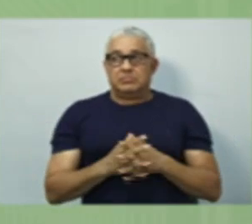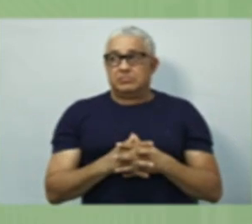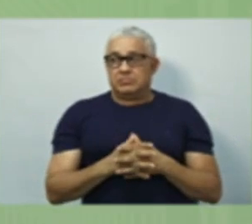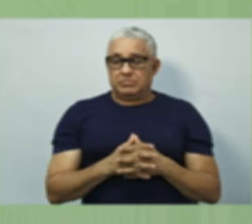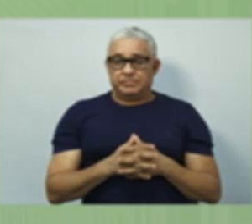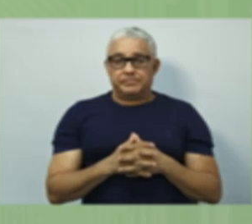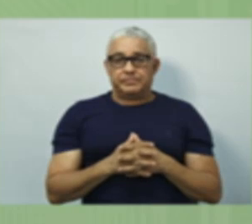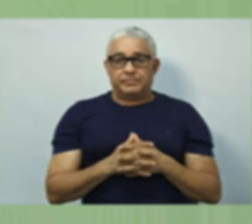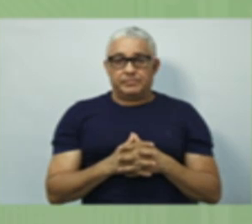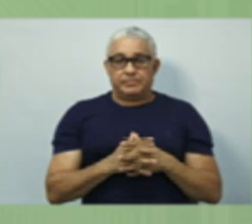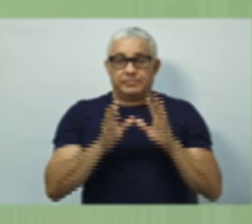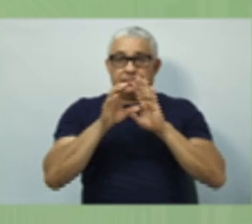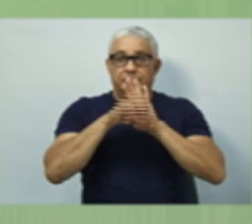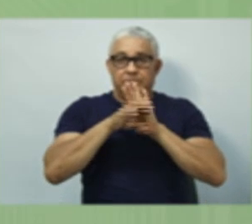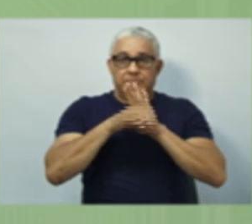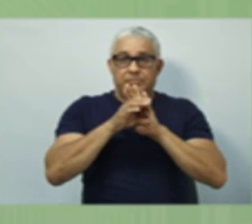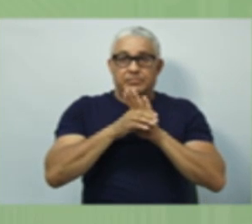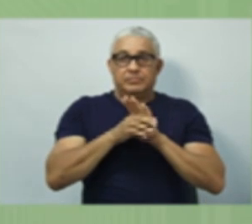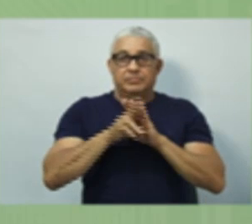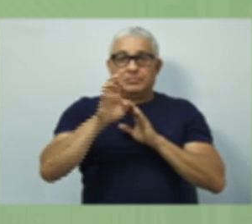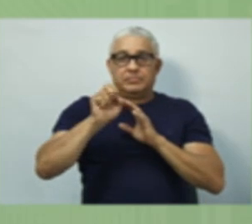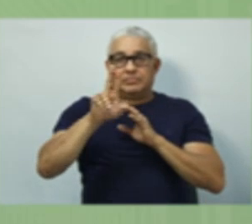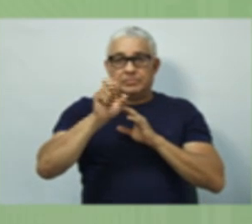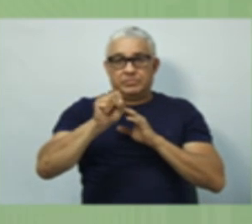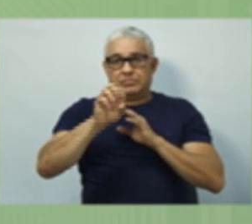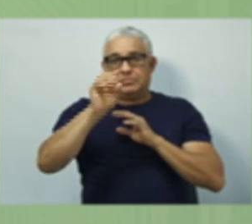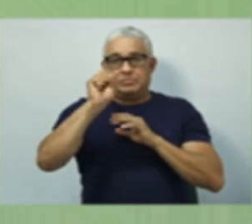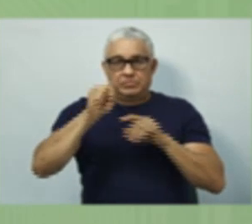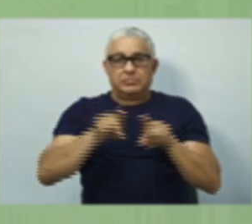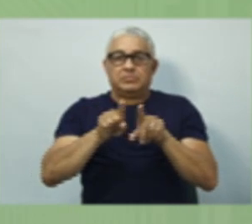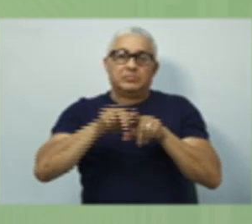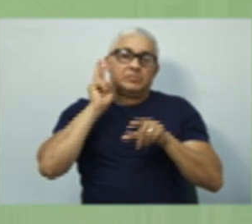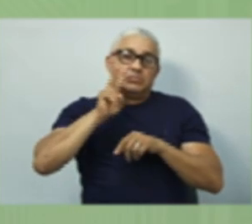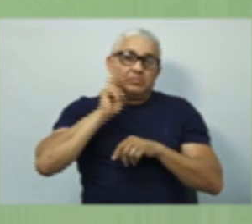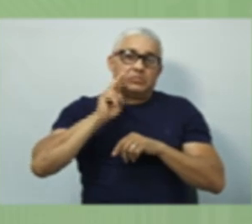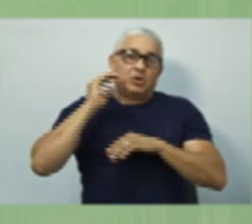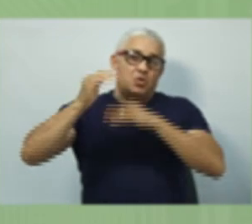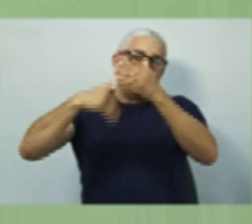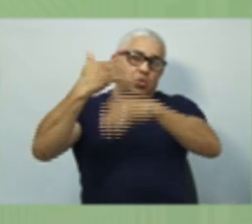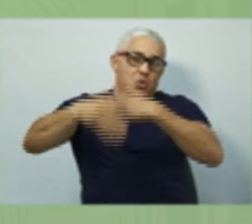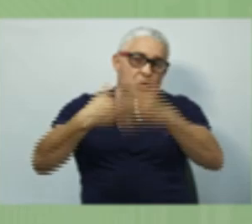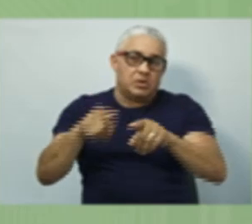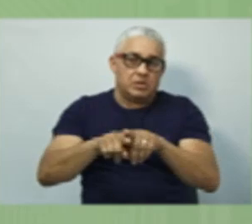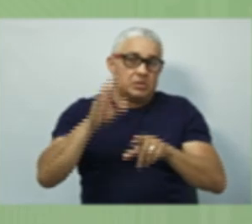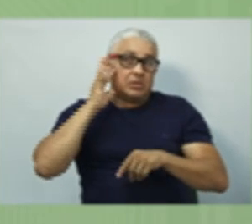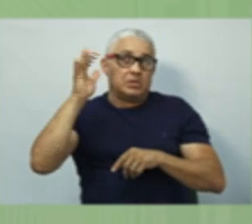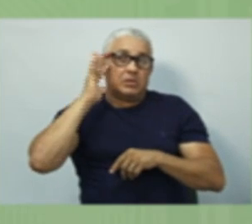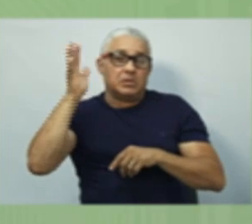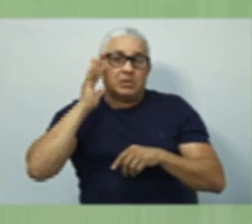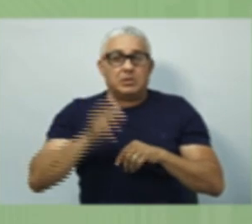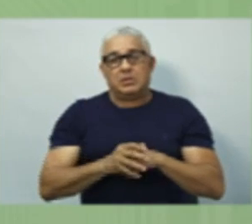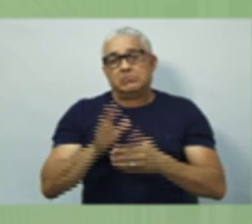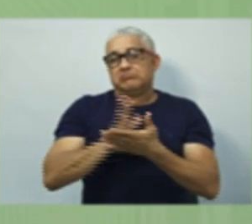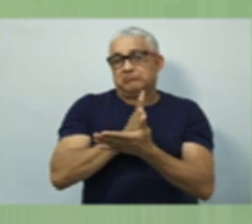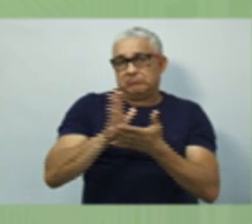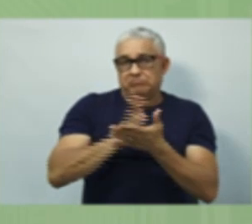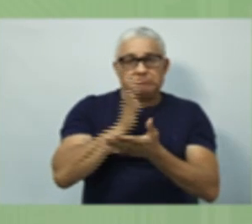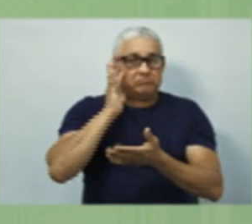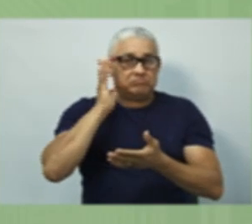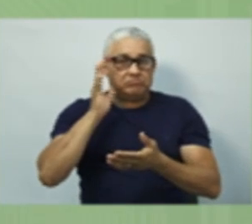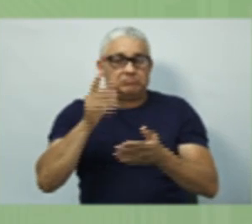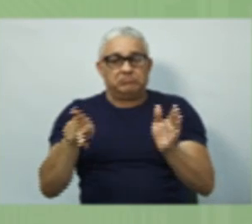sobre conceitos, recursos, o histórico e a evolução e também a teoria, algumas das teorias